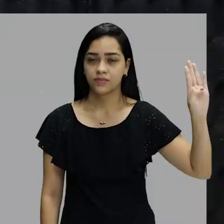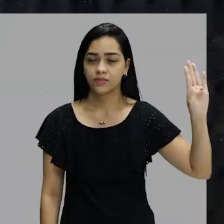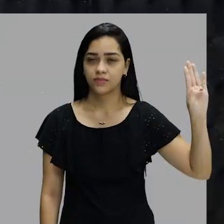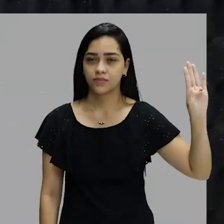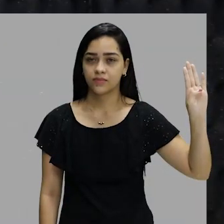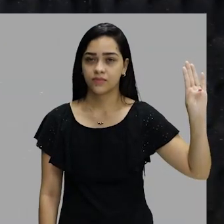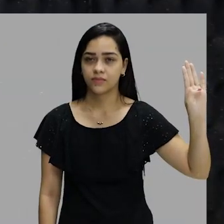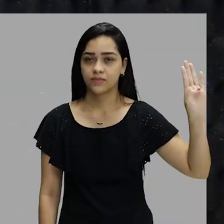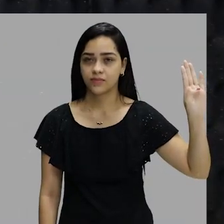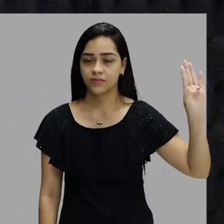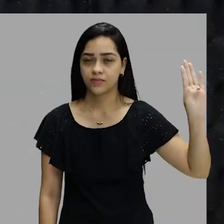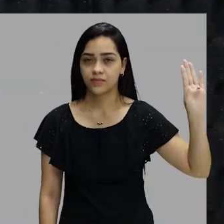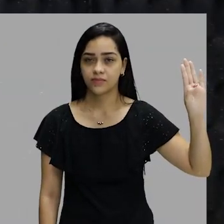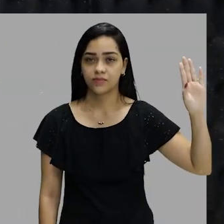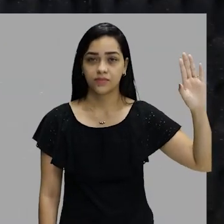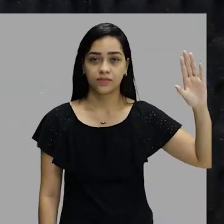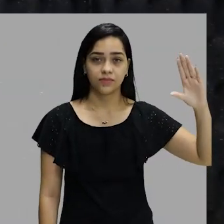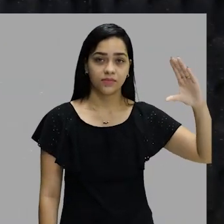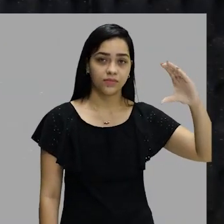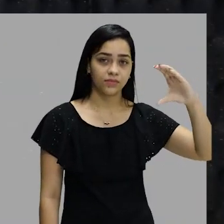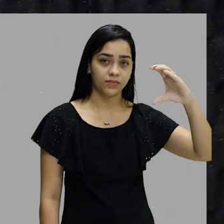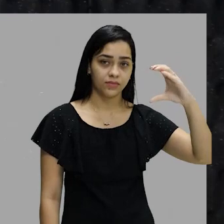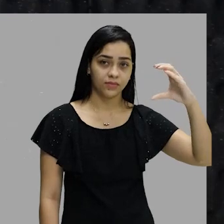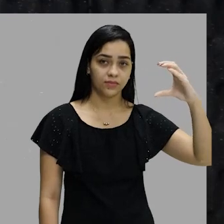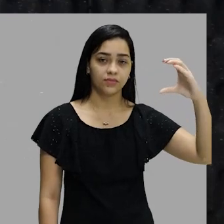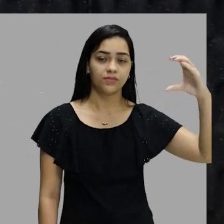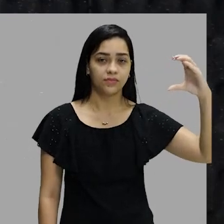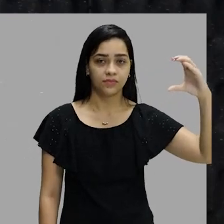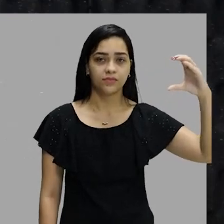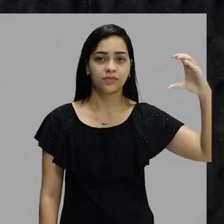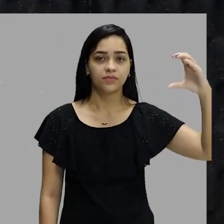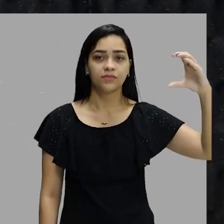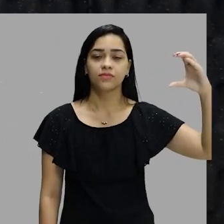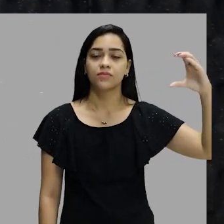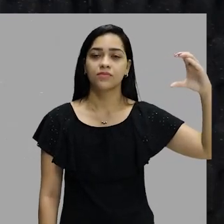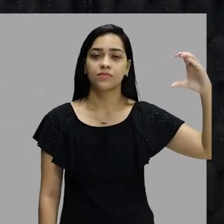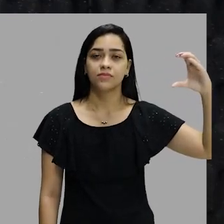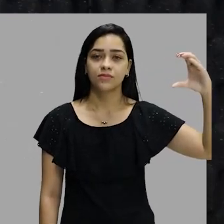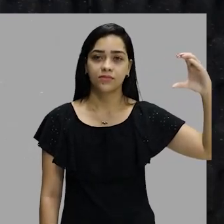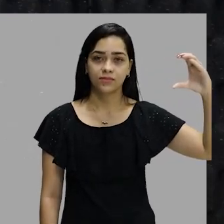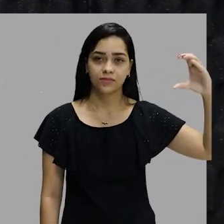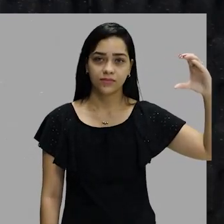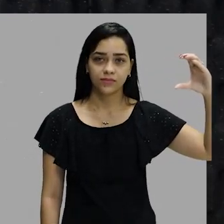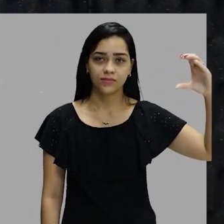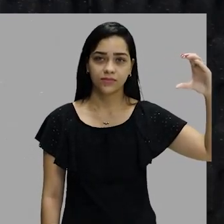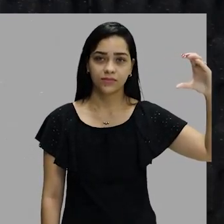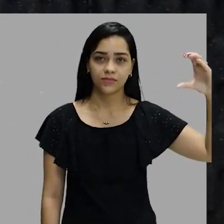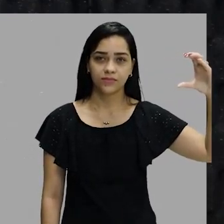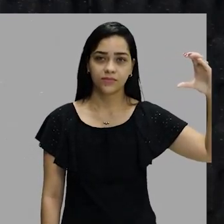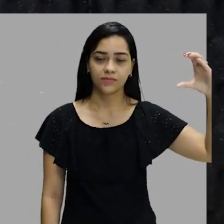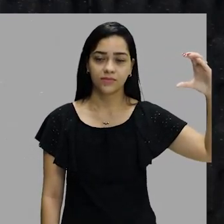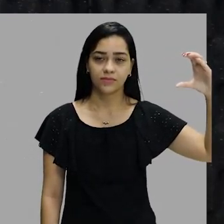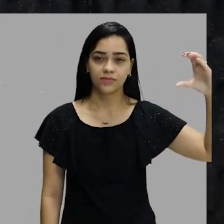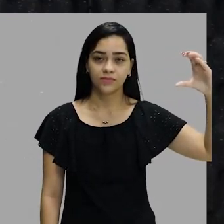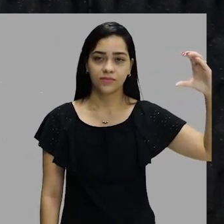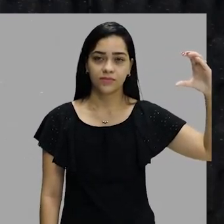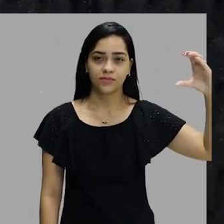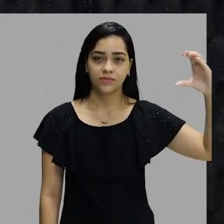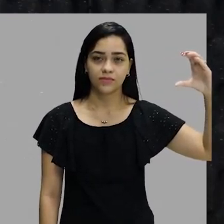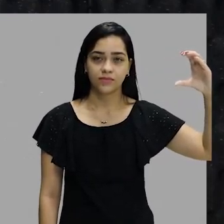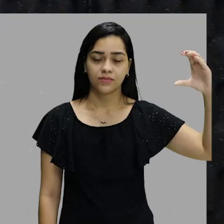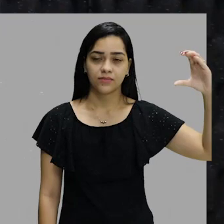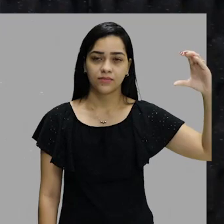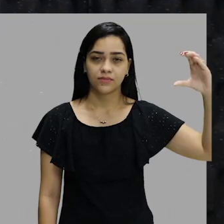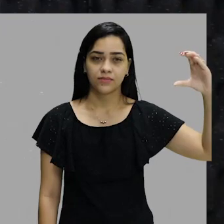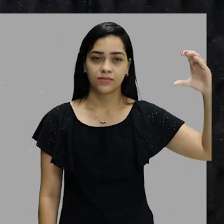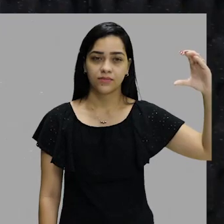procura da divindade. Letra C. Lirismo romântico, de tema político-social,